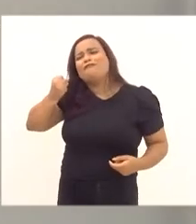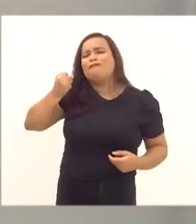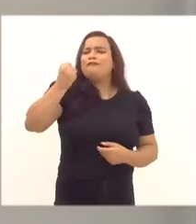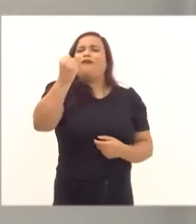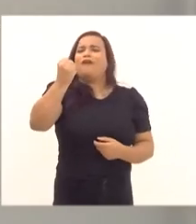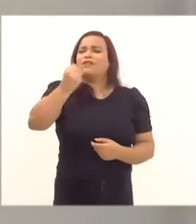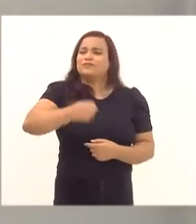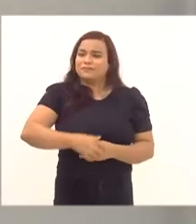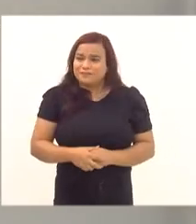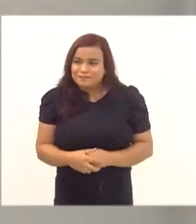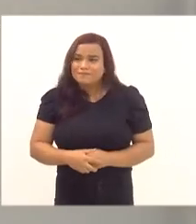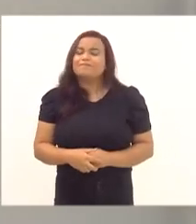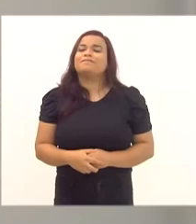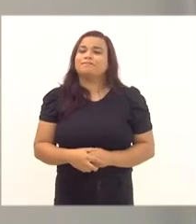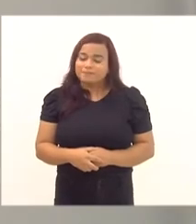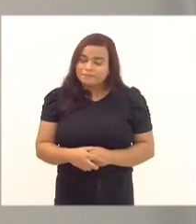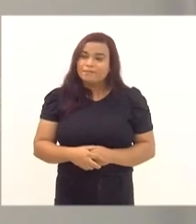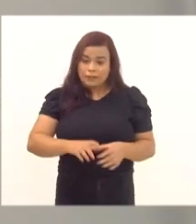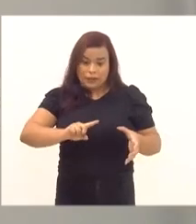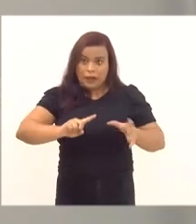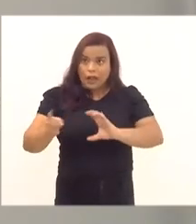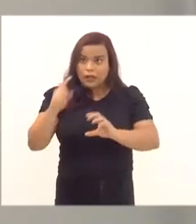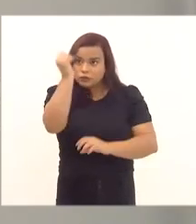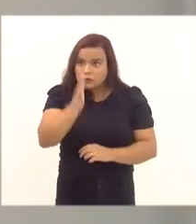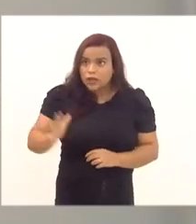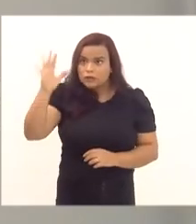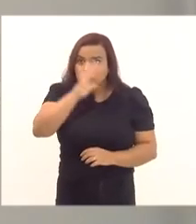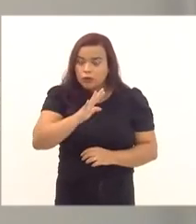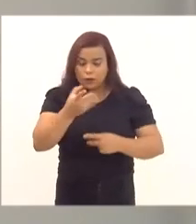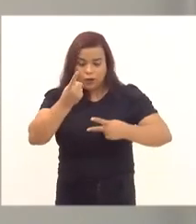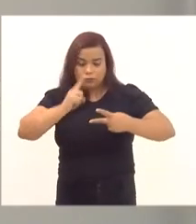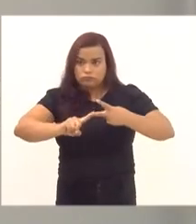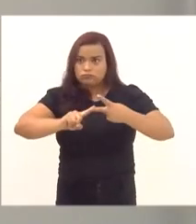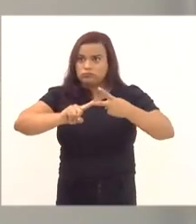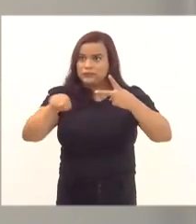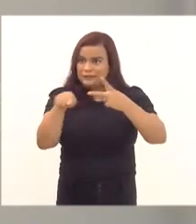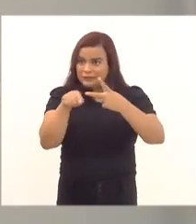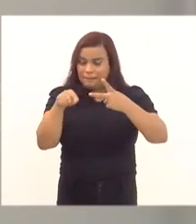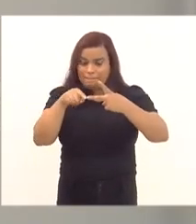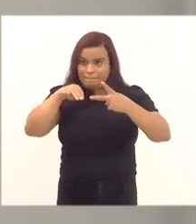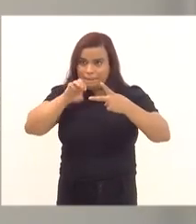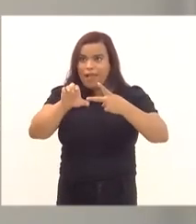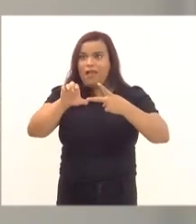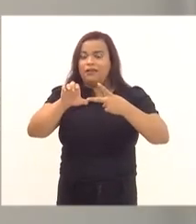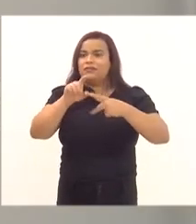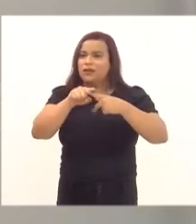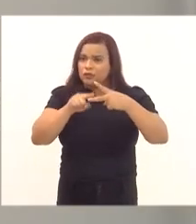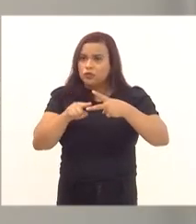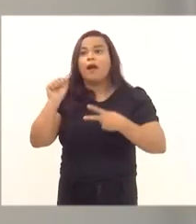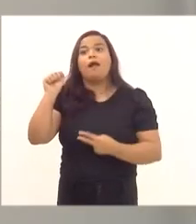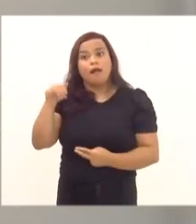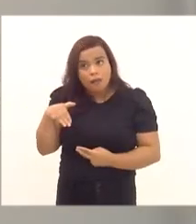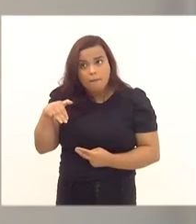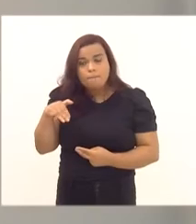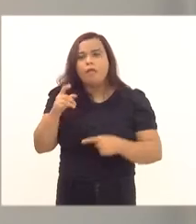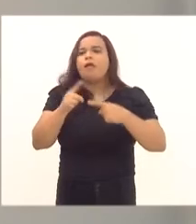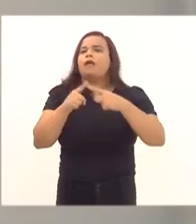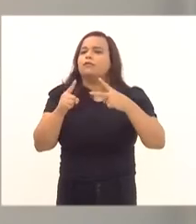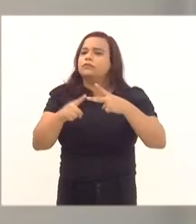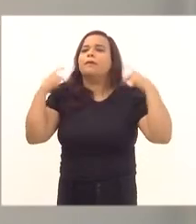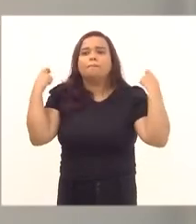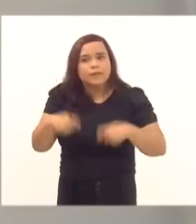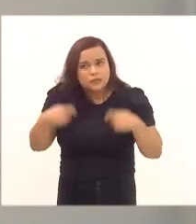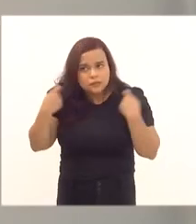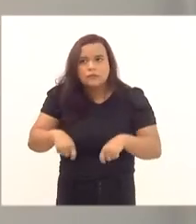e a Rádio Nacional EA rádio E aí minha vidente mente Elas têm que